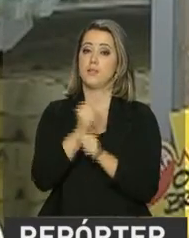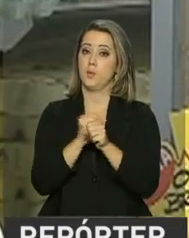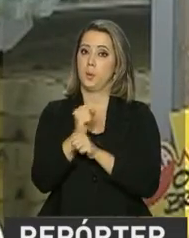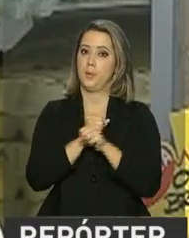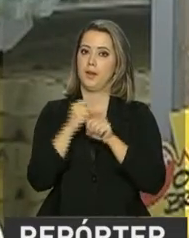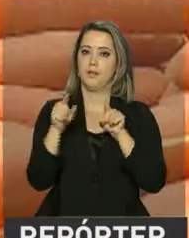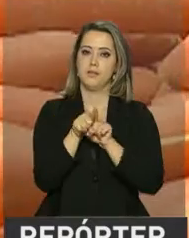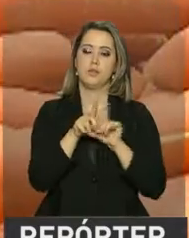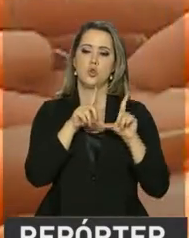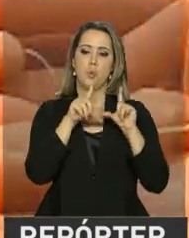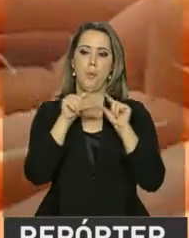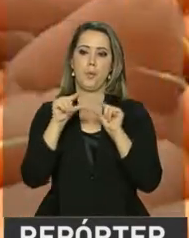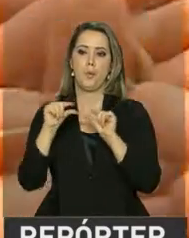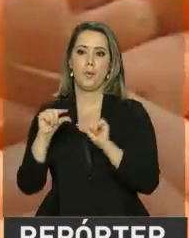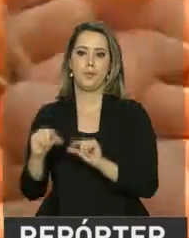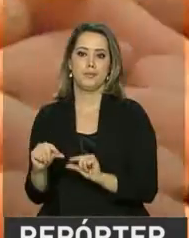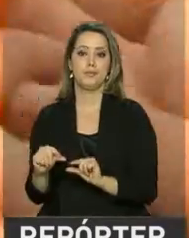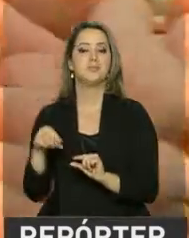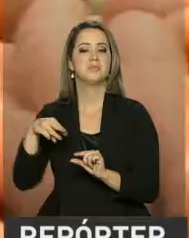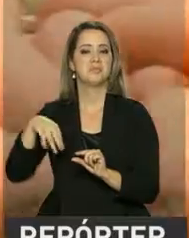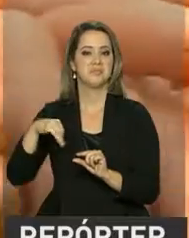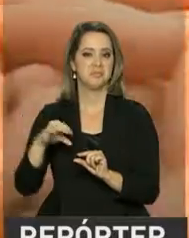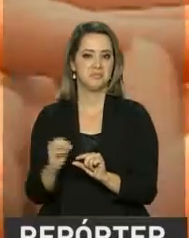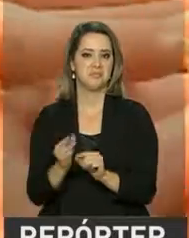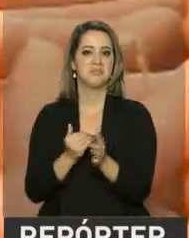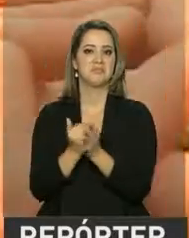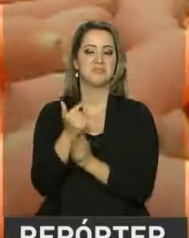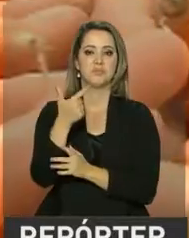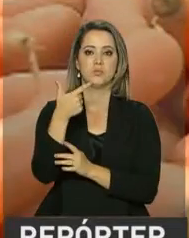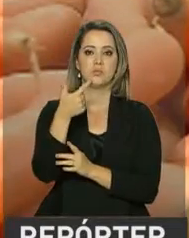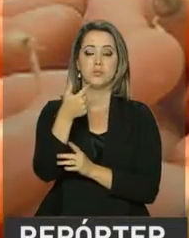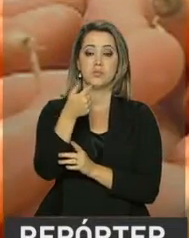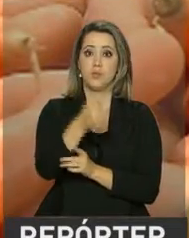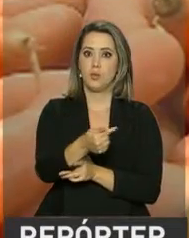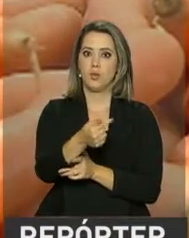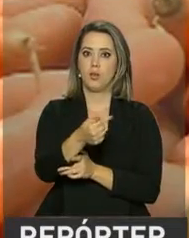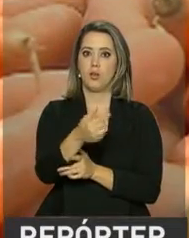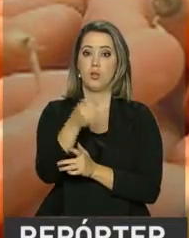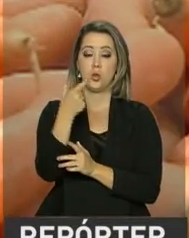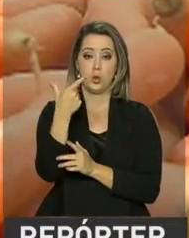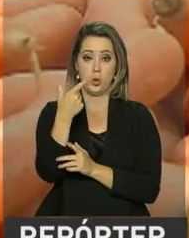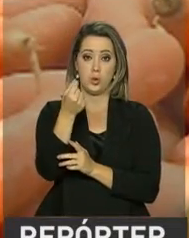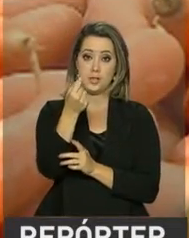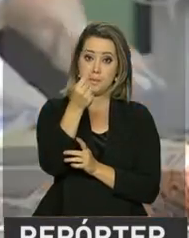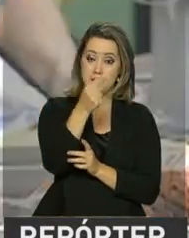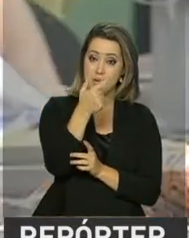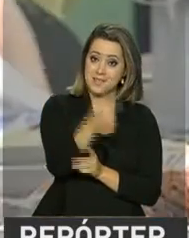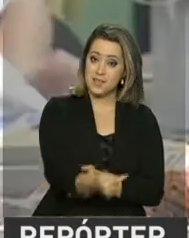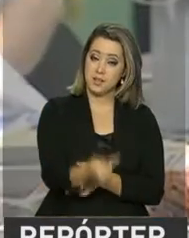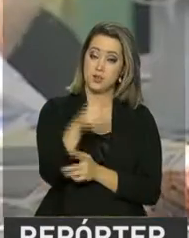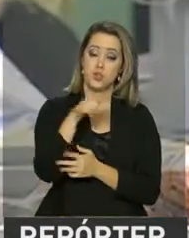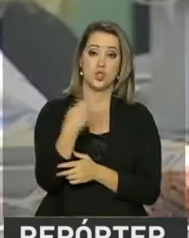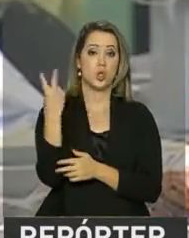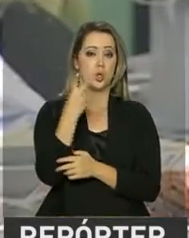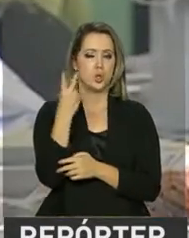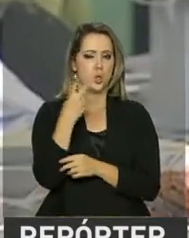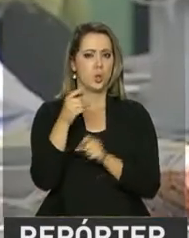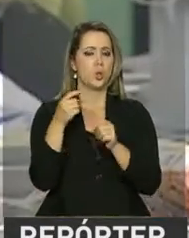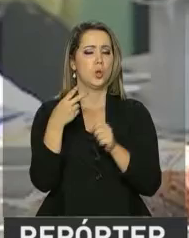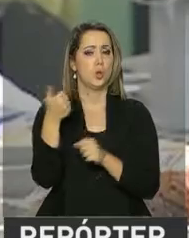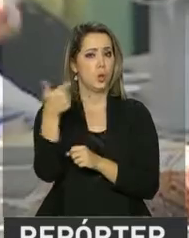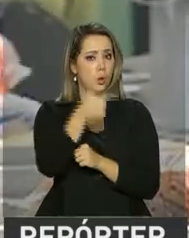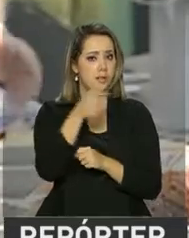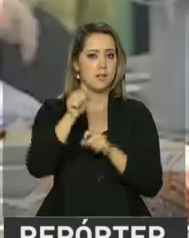o menor patamar para um mês de maio desde 2007 e no acumulado dos últimos 12 meses o ipc alcançou